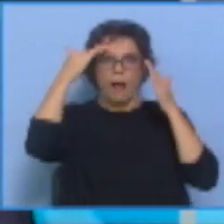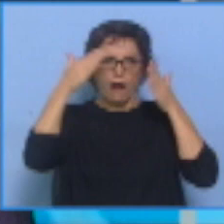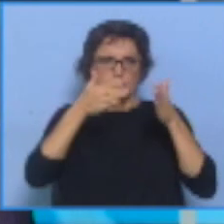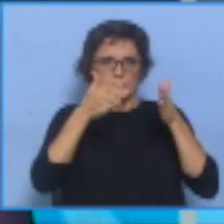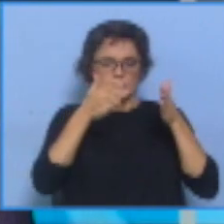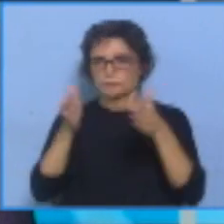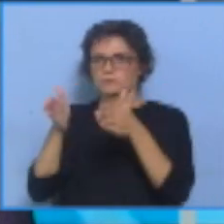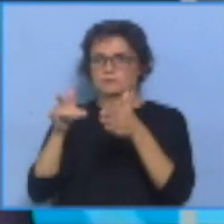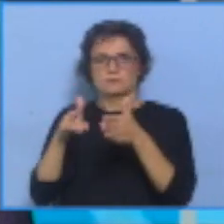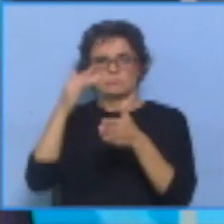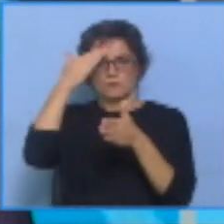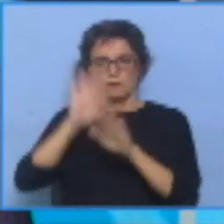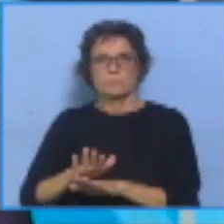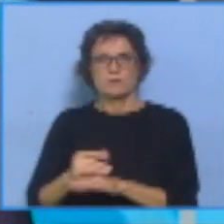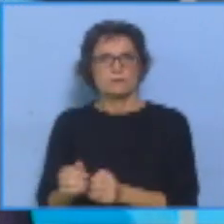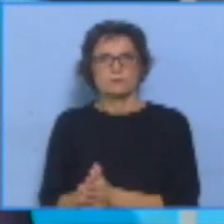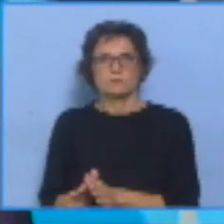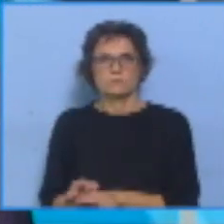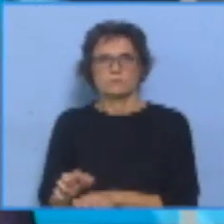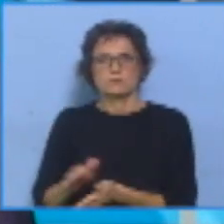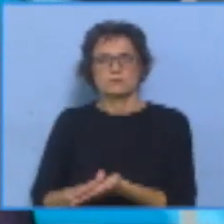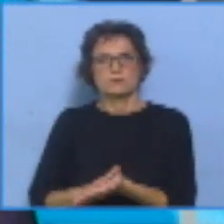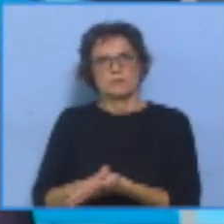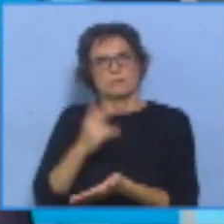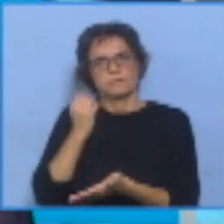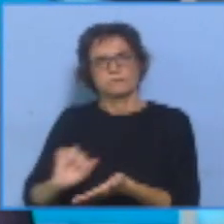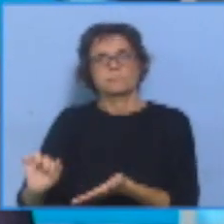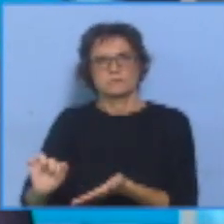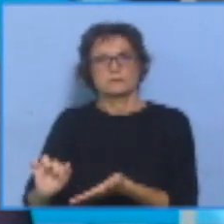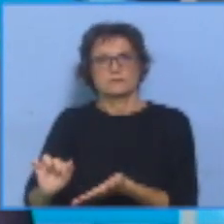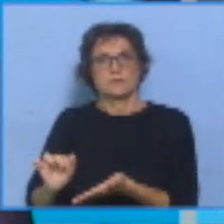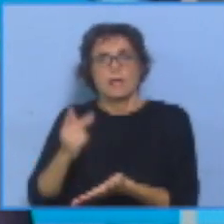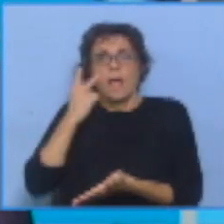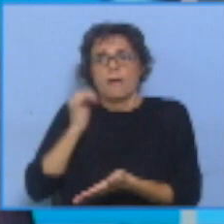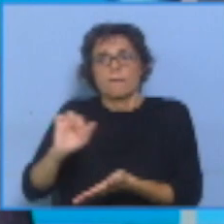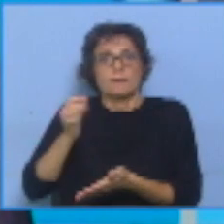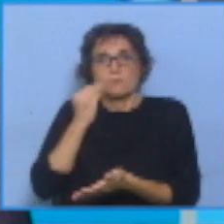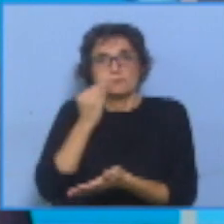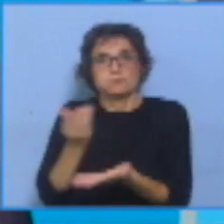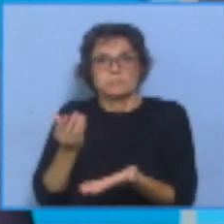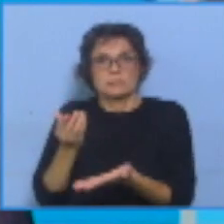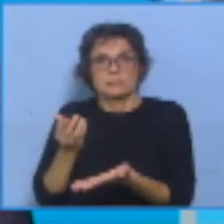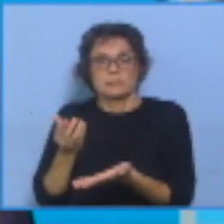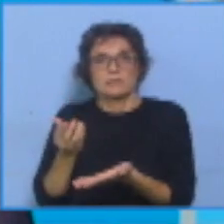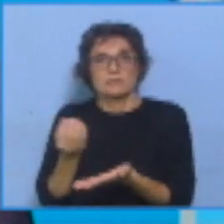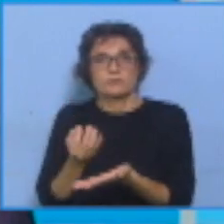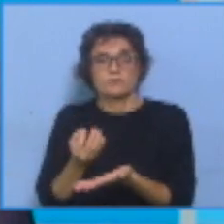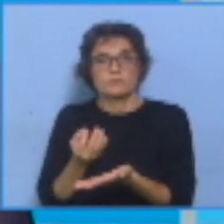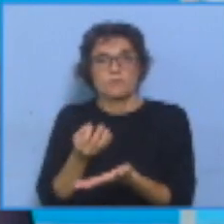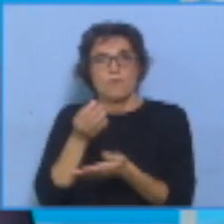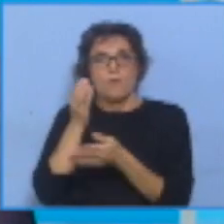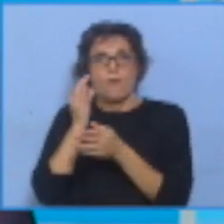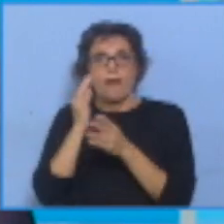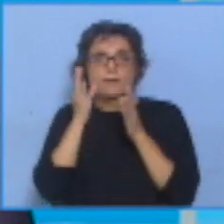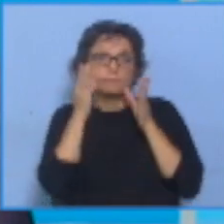que era o fundamental naquele momento para ela. Toda a vida dela é isso, é uma atenção ao